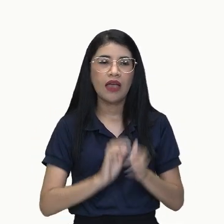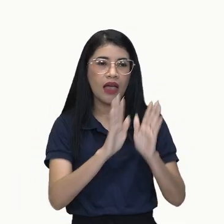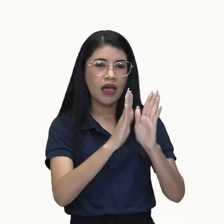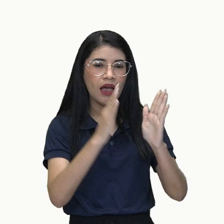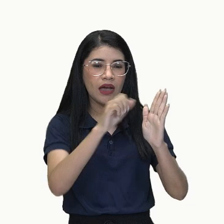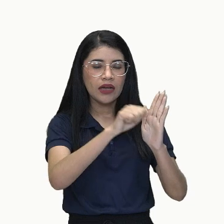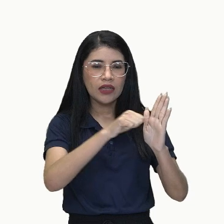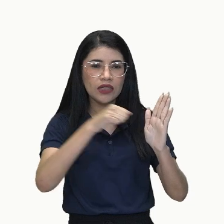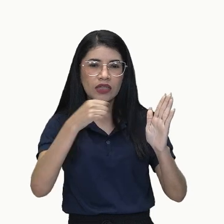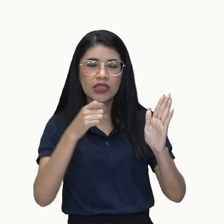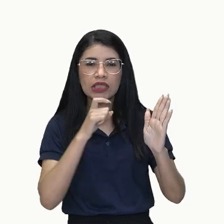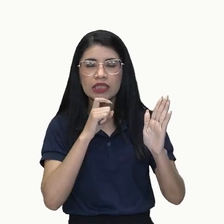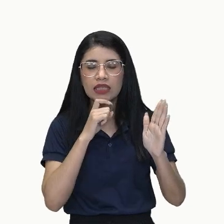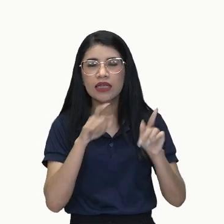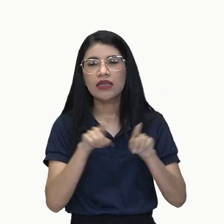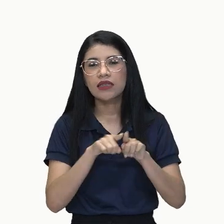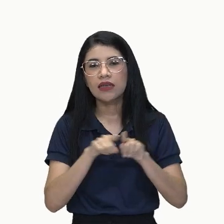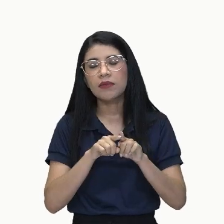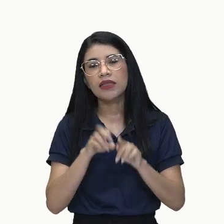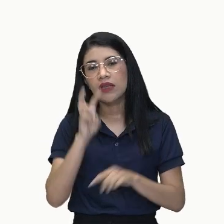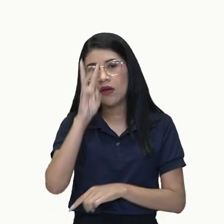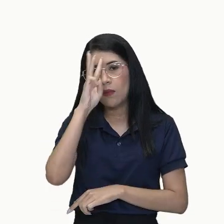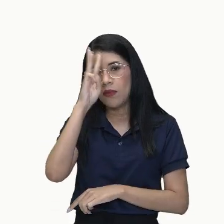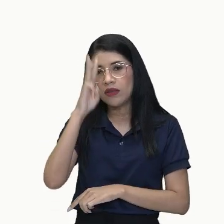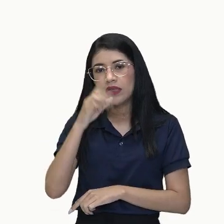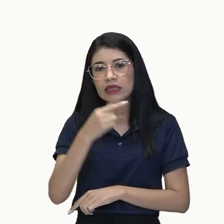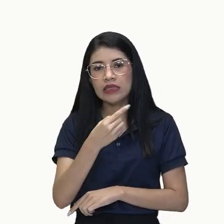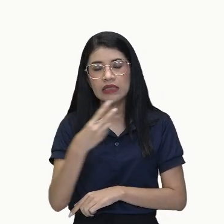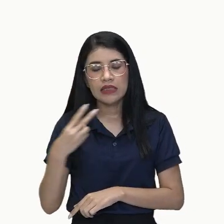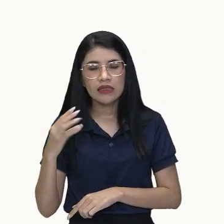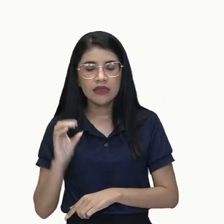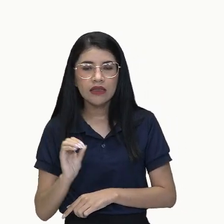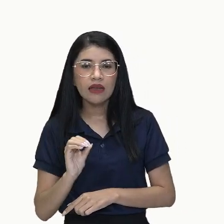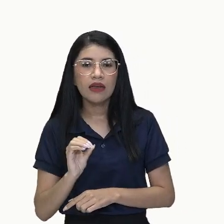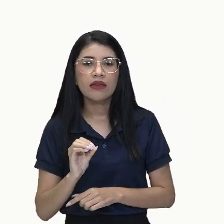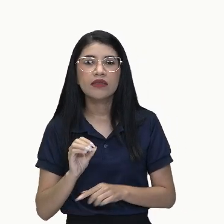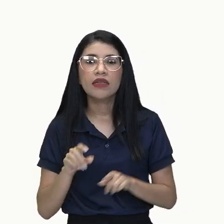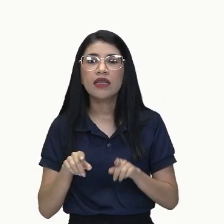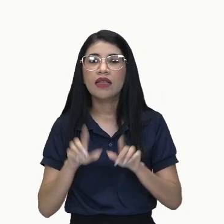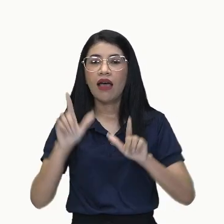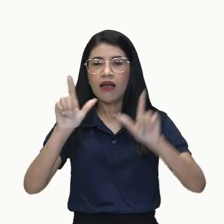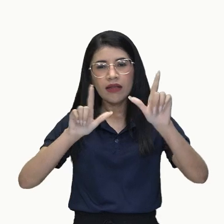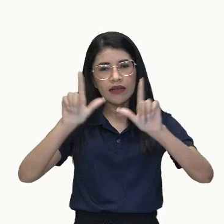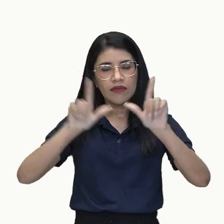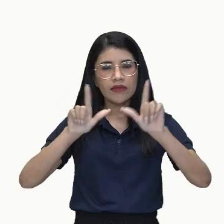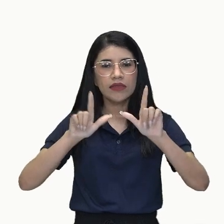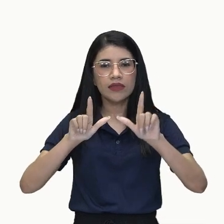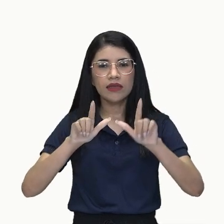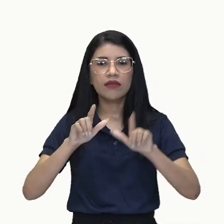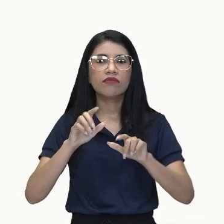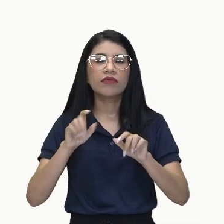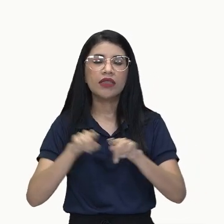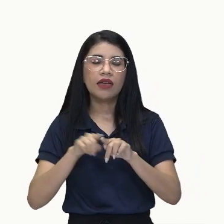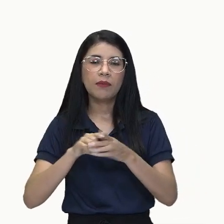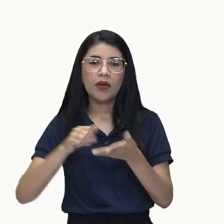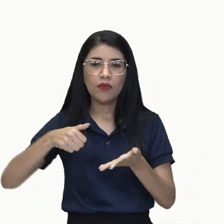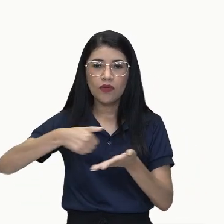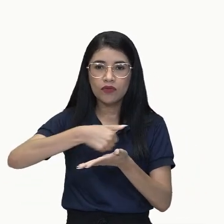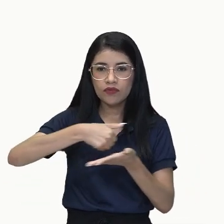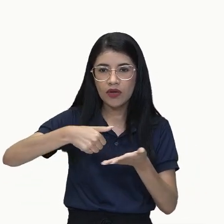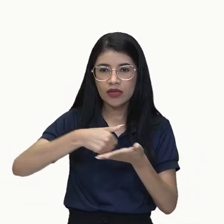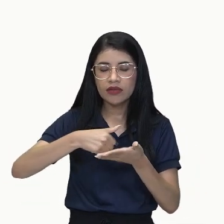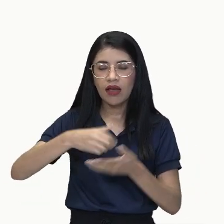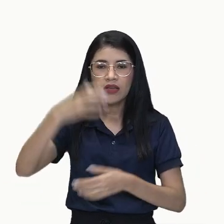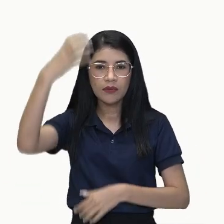tem uma potência de 110, a TV, ferro elétrico e chuveiro elétrico. Então,